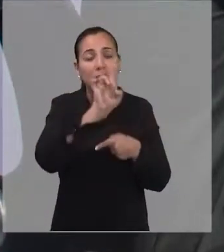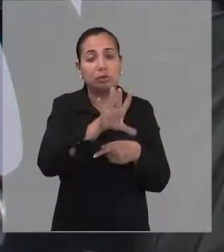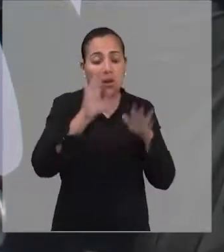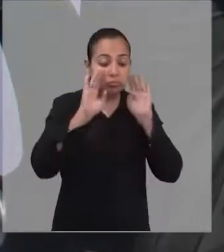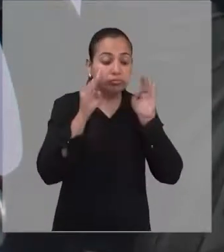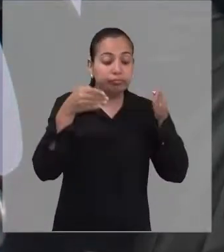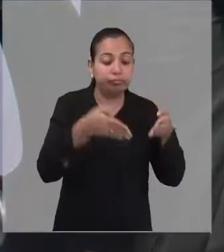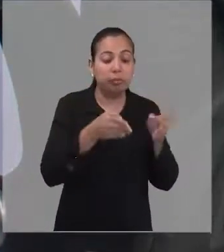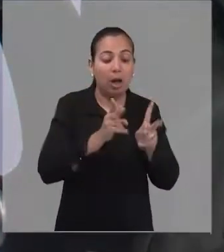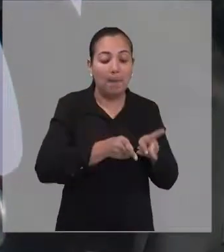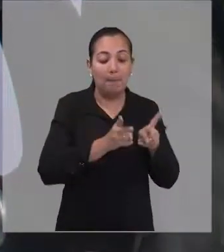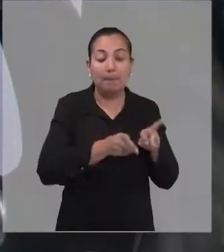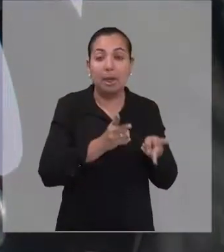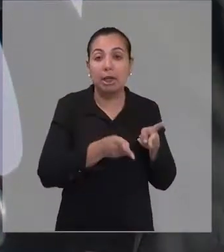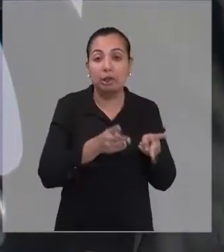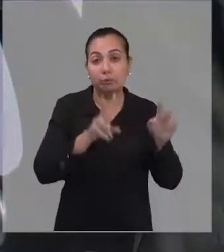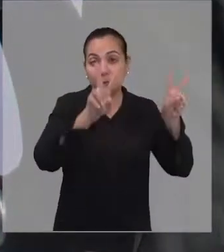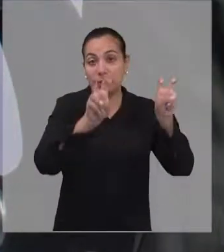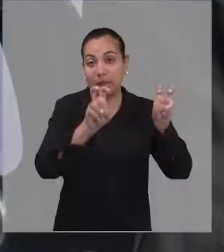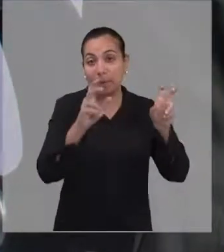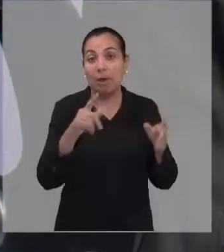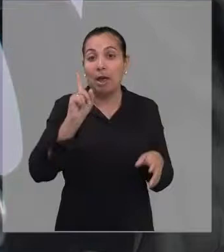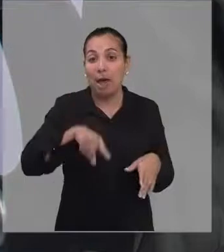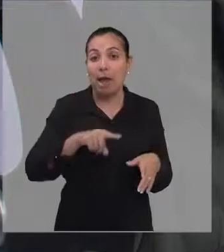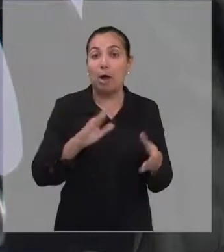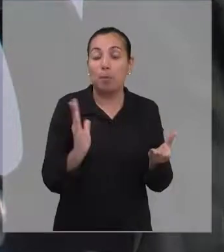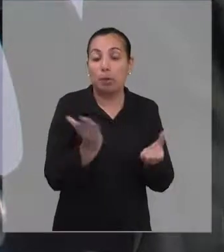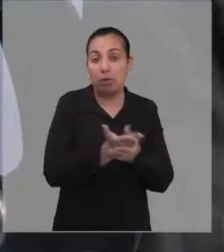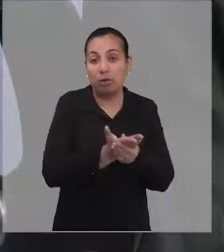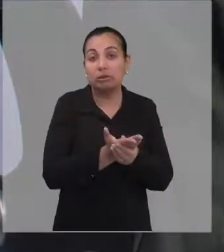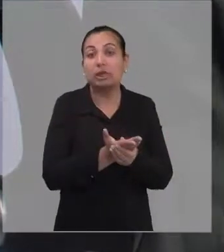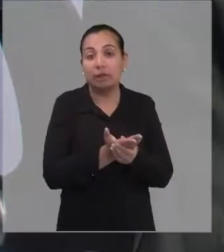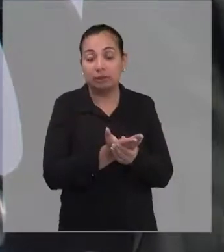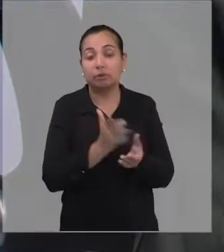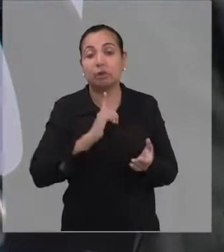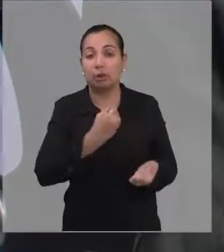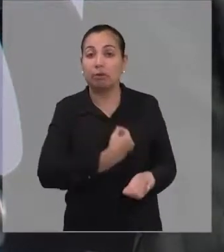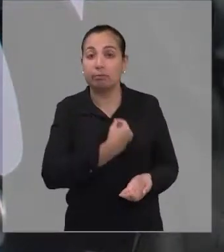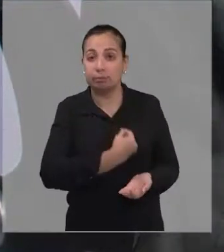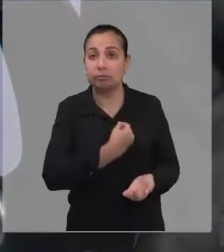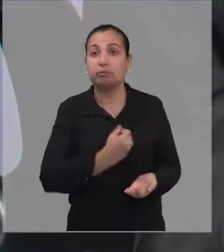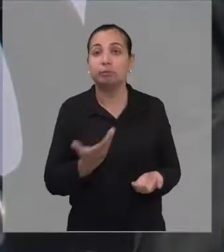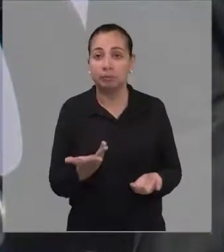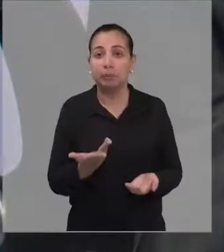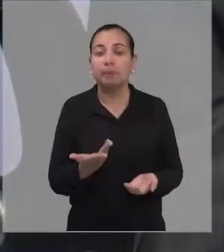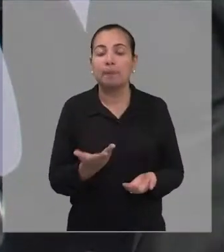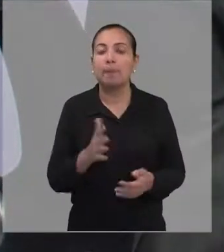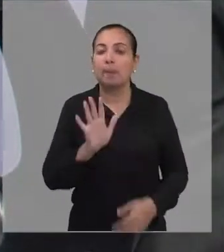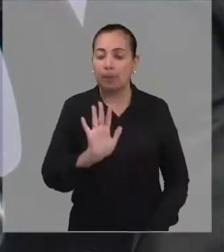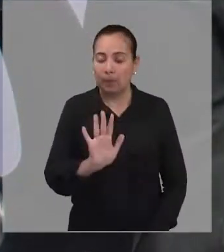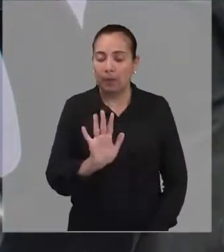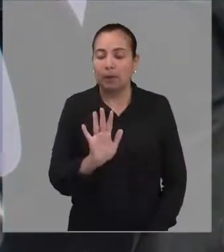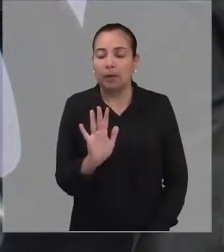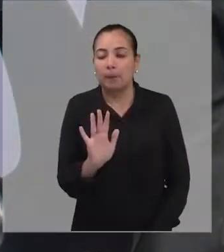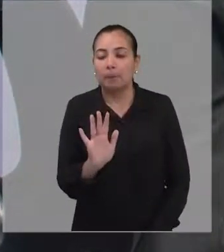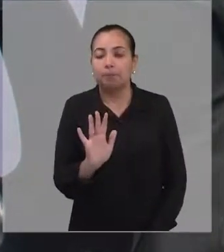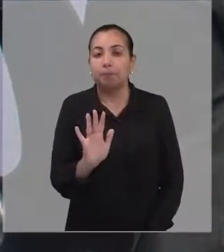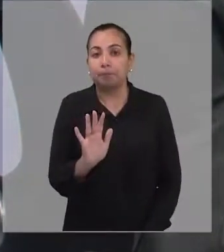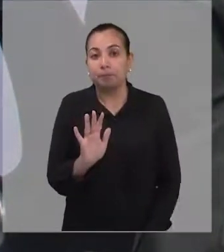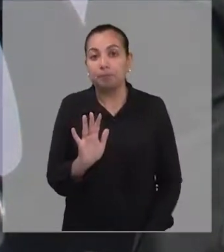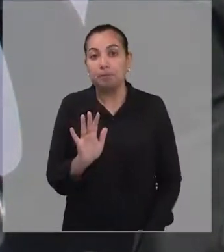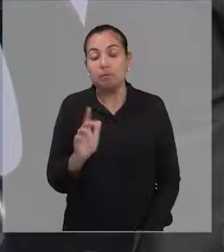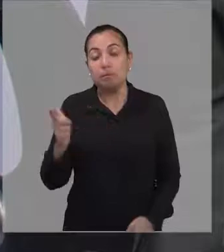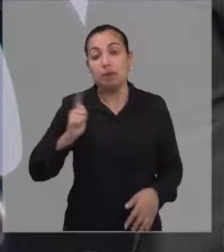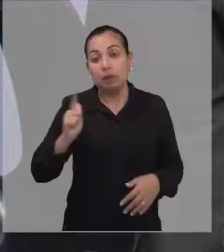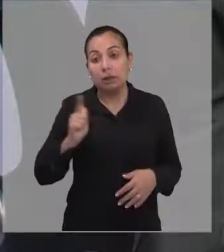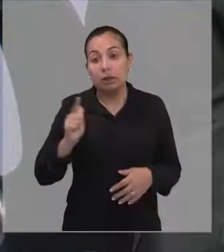com um determinado conjunto de processos conexos ou contidos uns com os outros. Né? Agora, a liberação